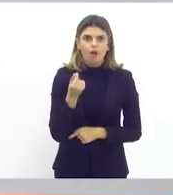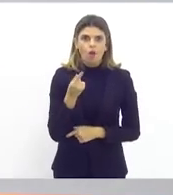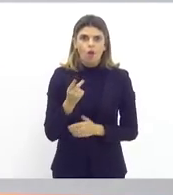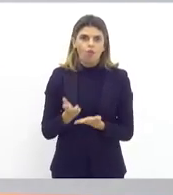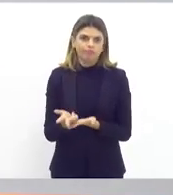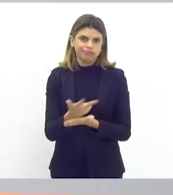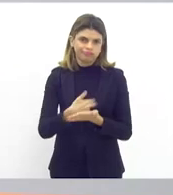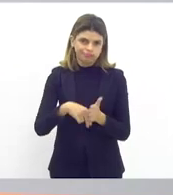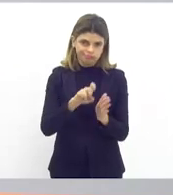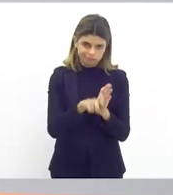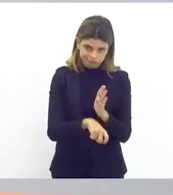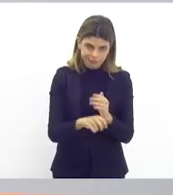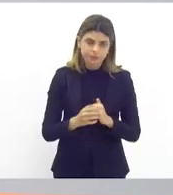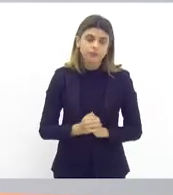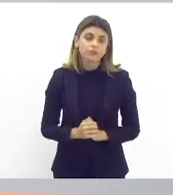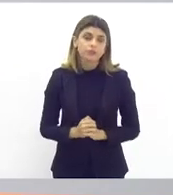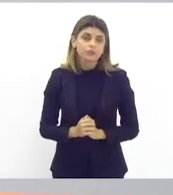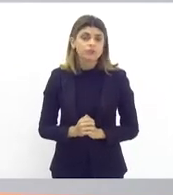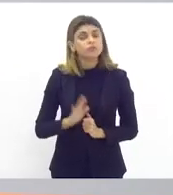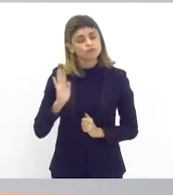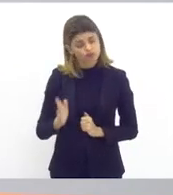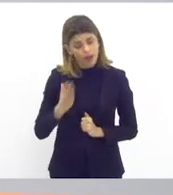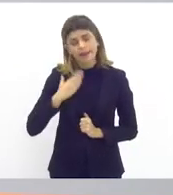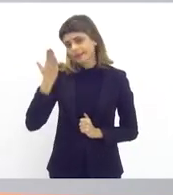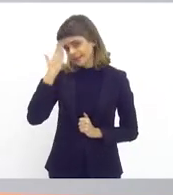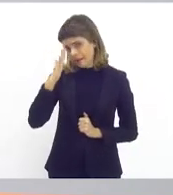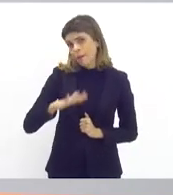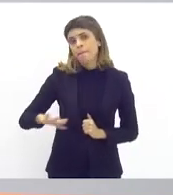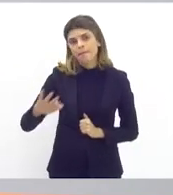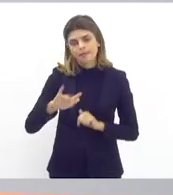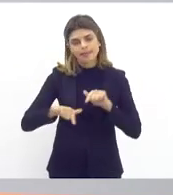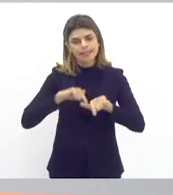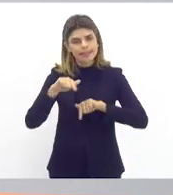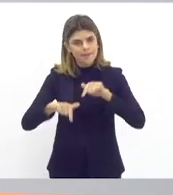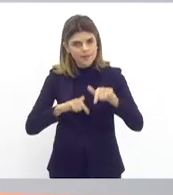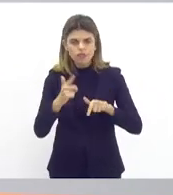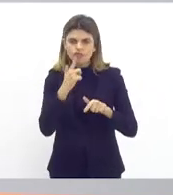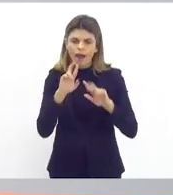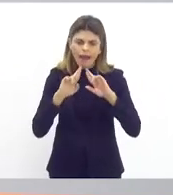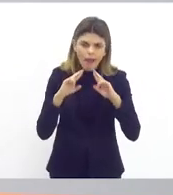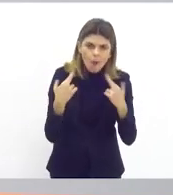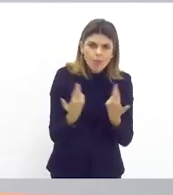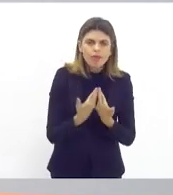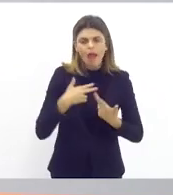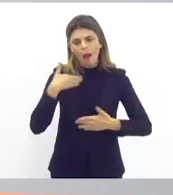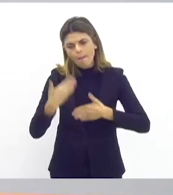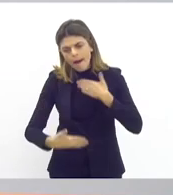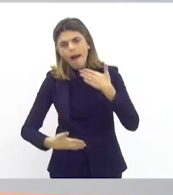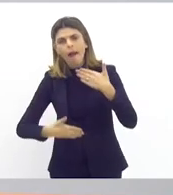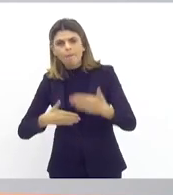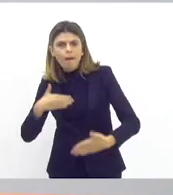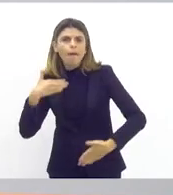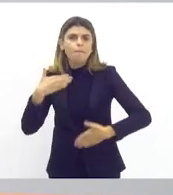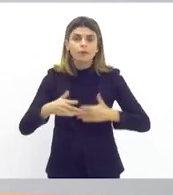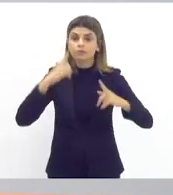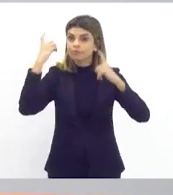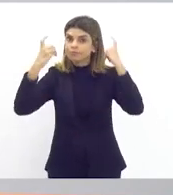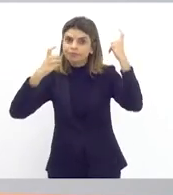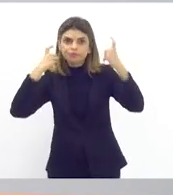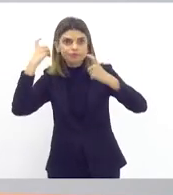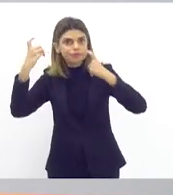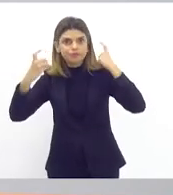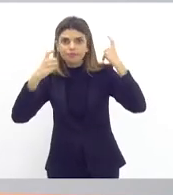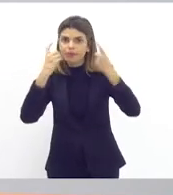gente já teve algumas reuniões, e eles falam sobre a preocupação